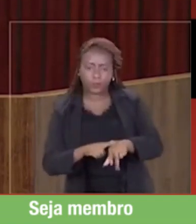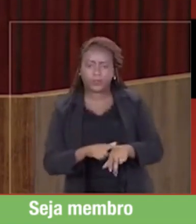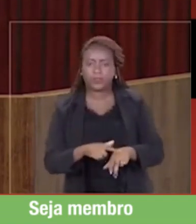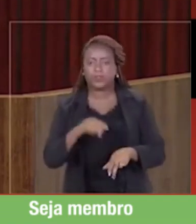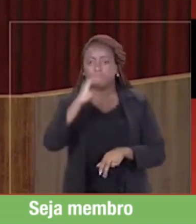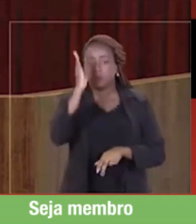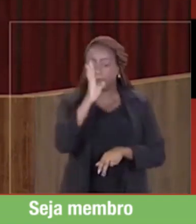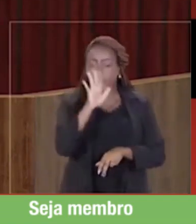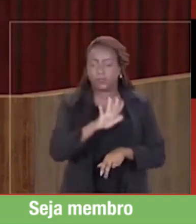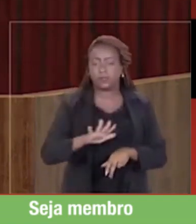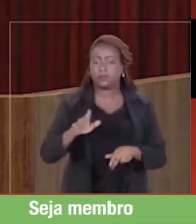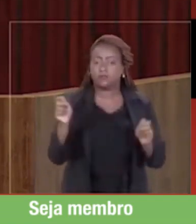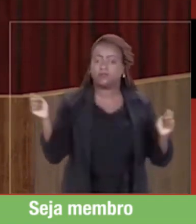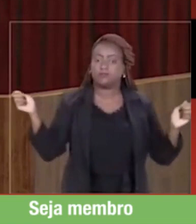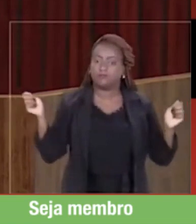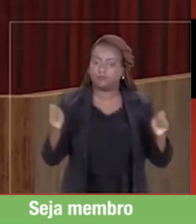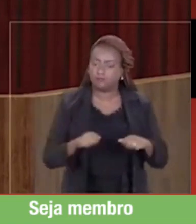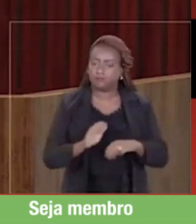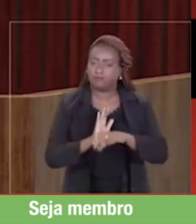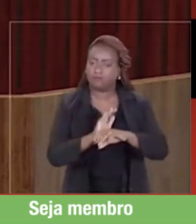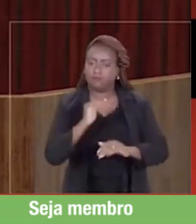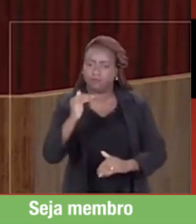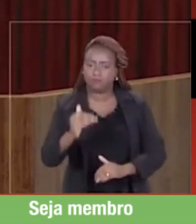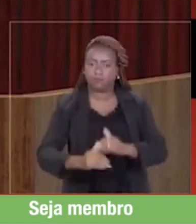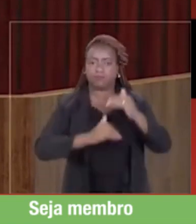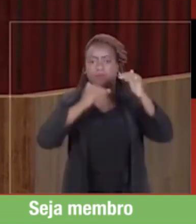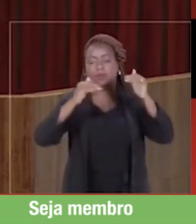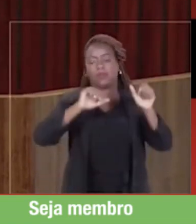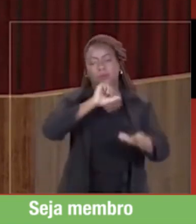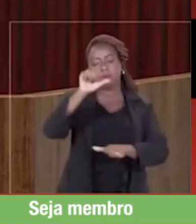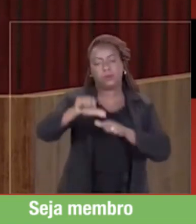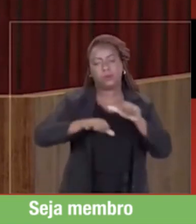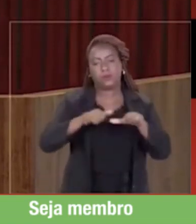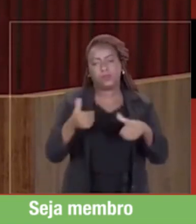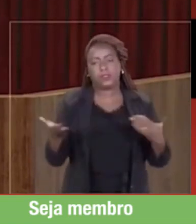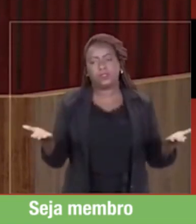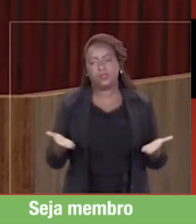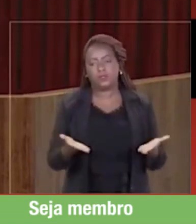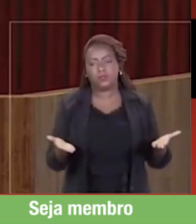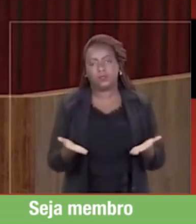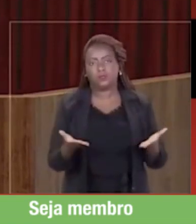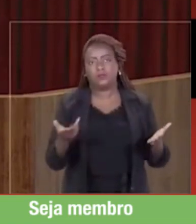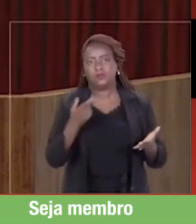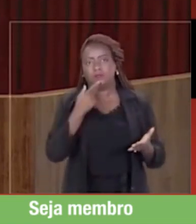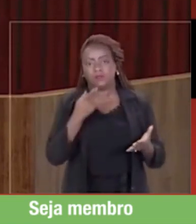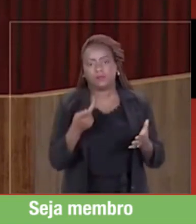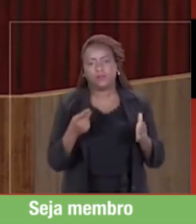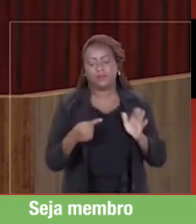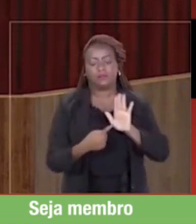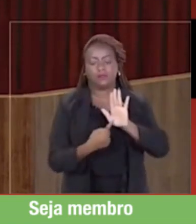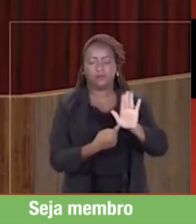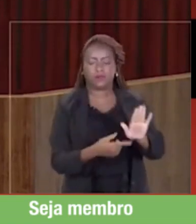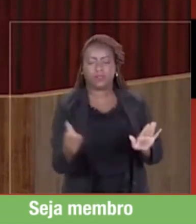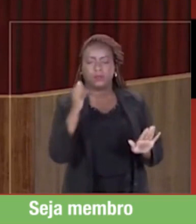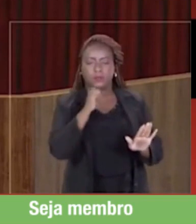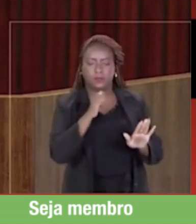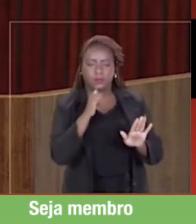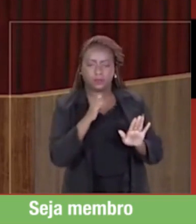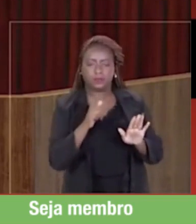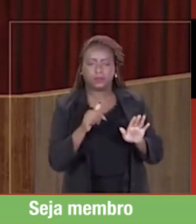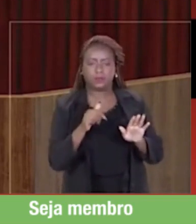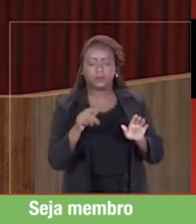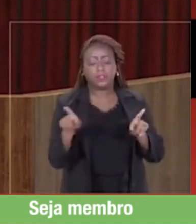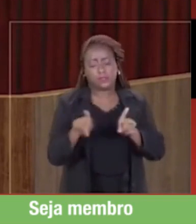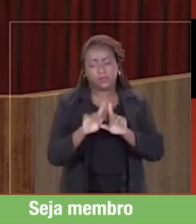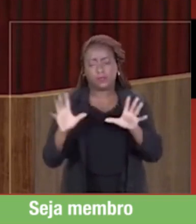as condições de dar um passo à frente para mudar essa realidade de subrepresentação feminina e da